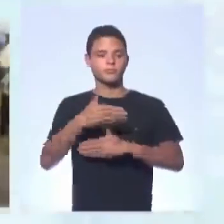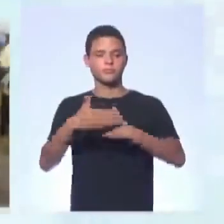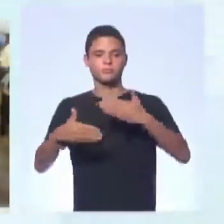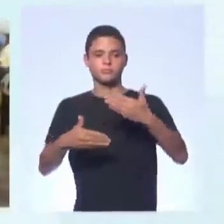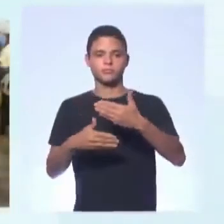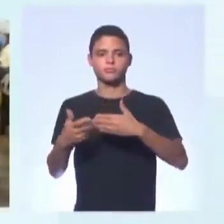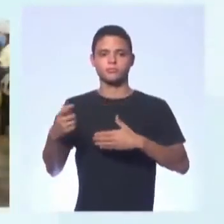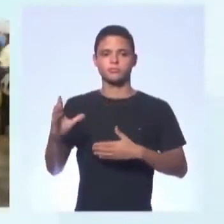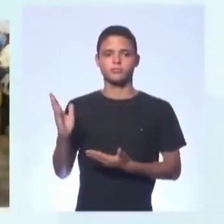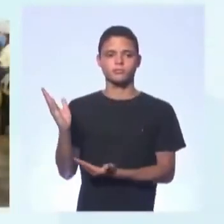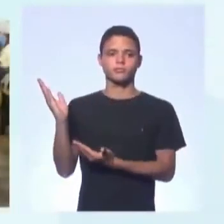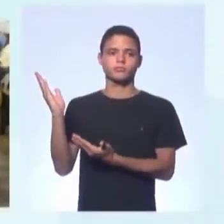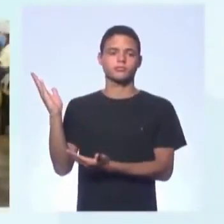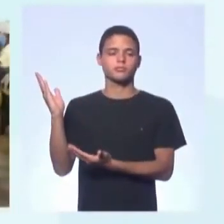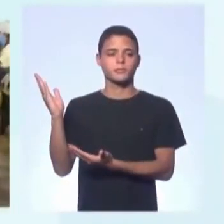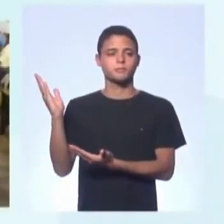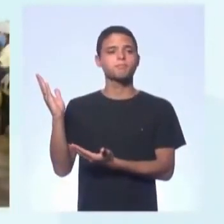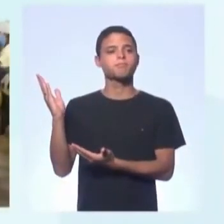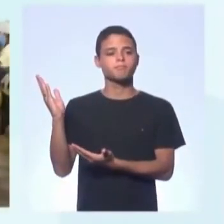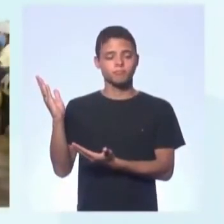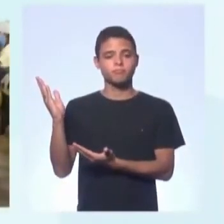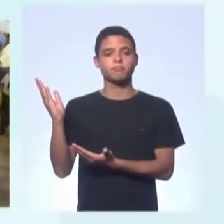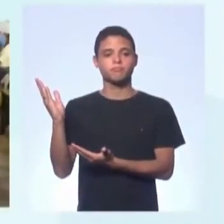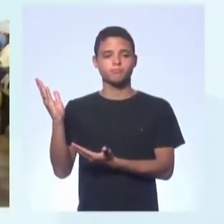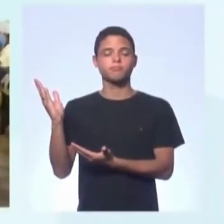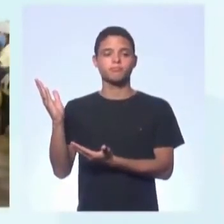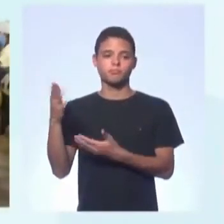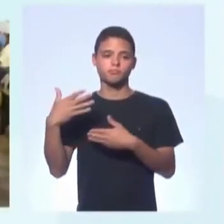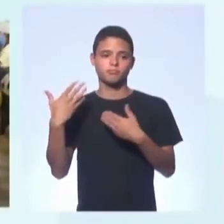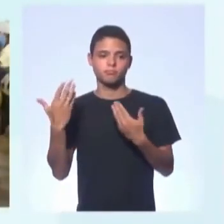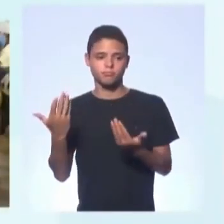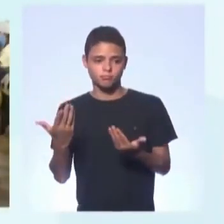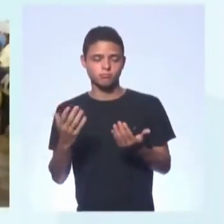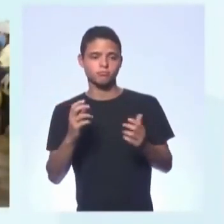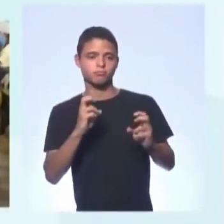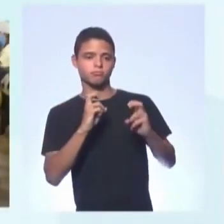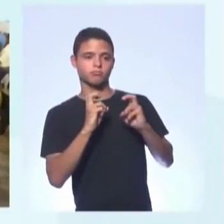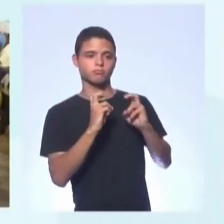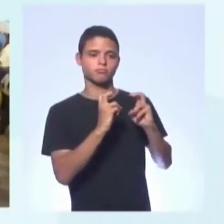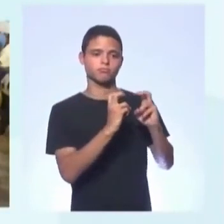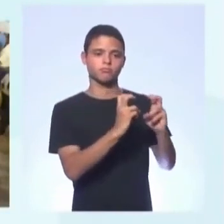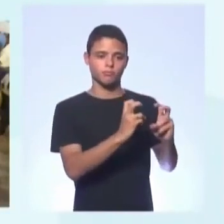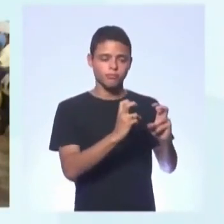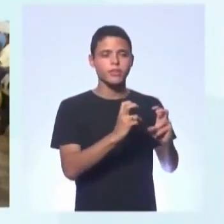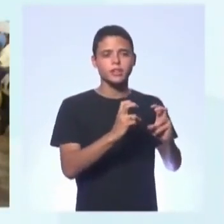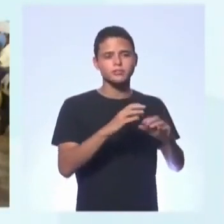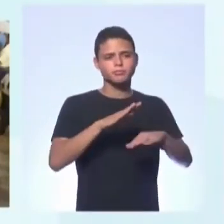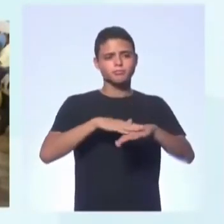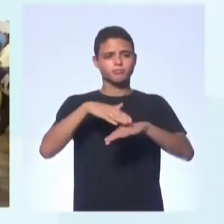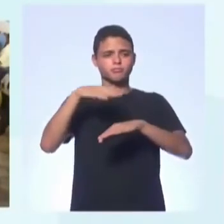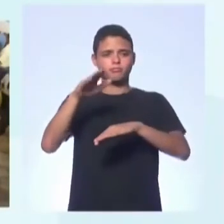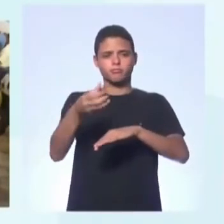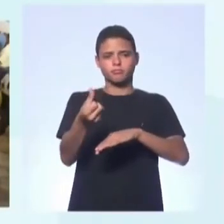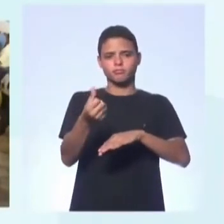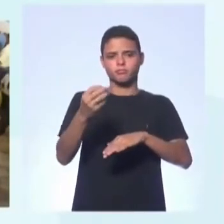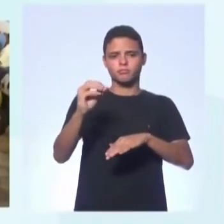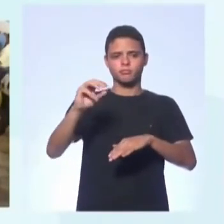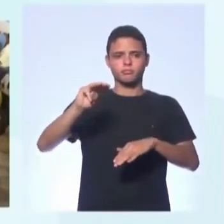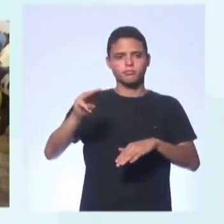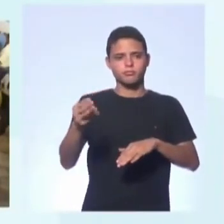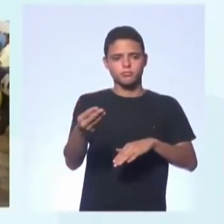outra situação, que é o transporte público. Mais de 60 milhões de pessoas nas cidades brasileiras